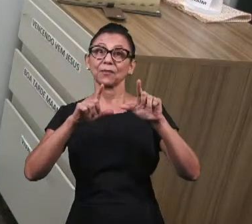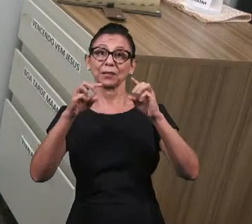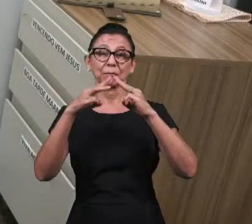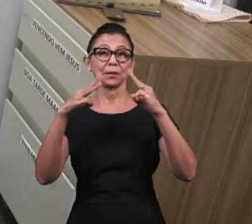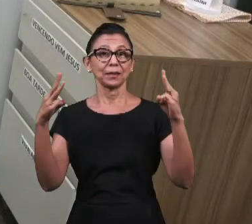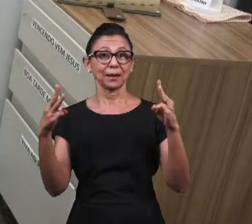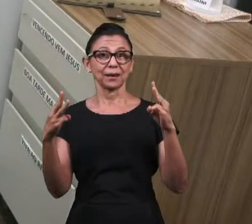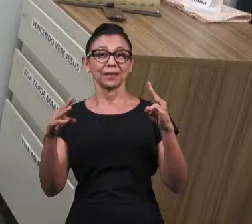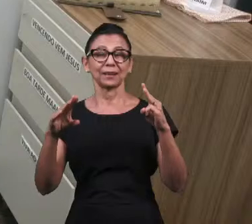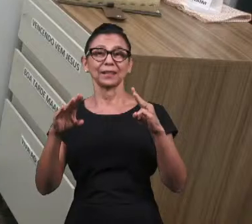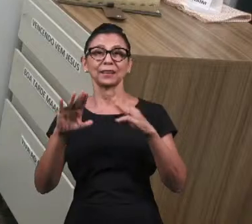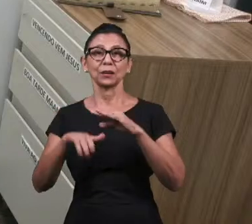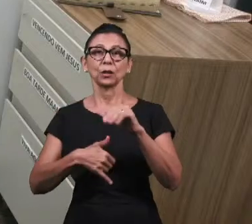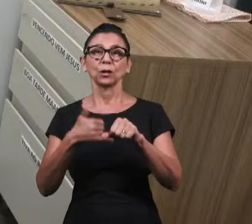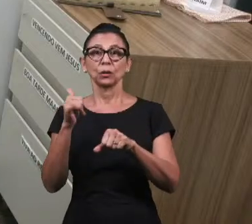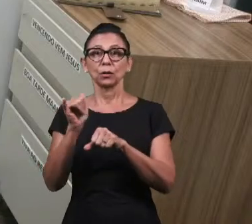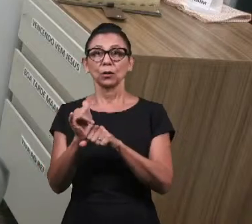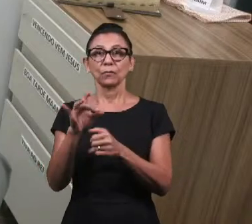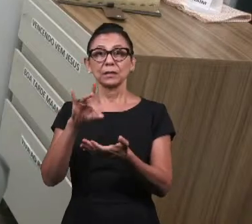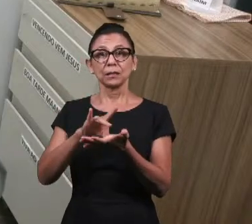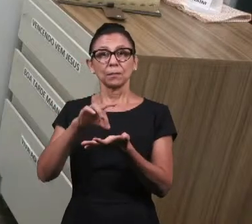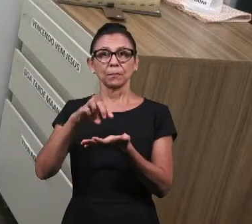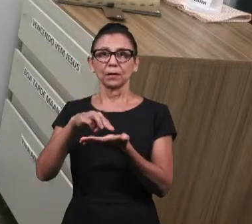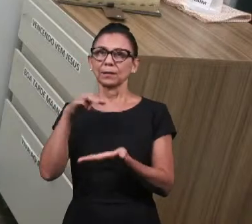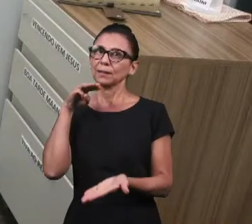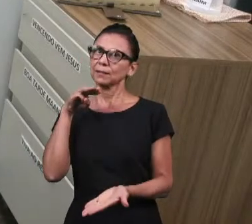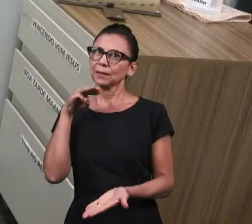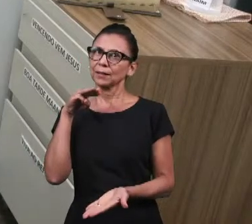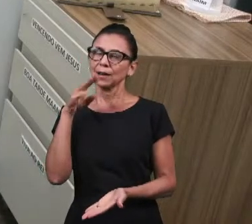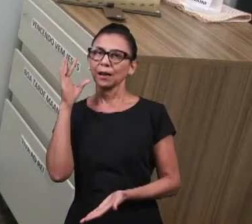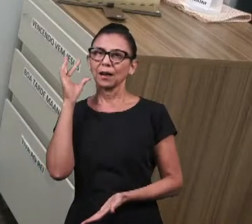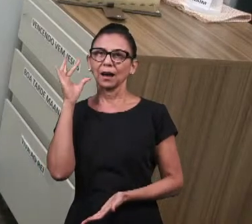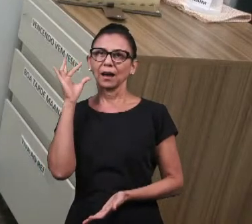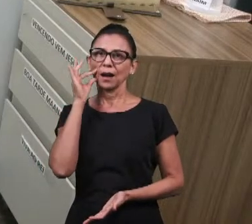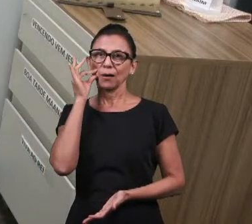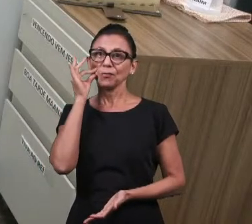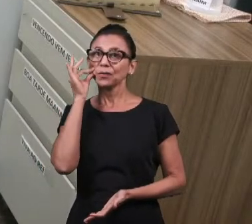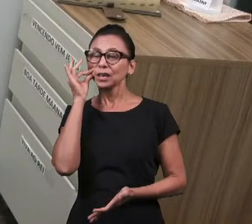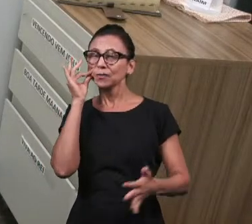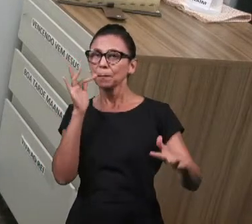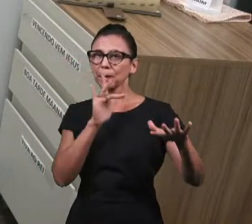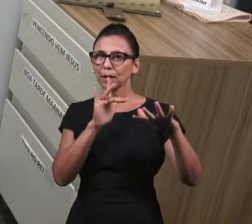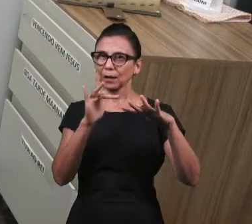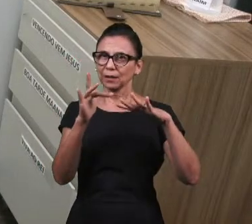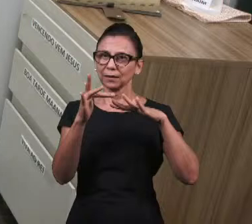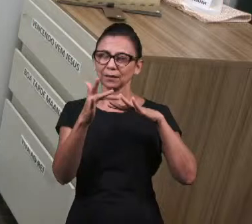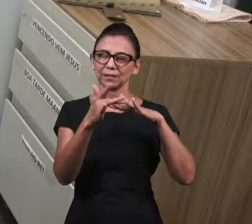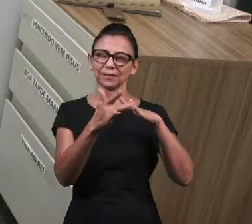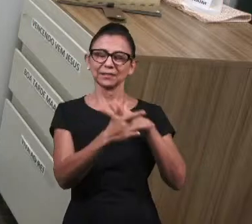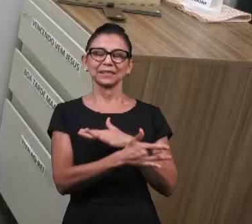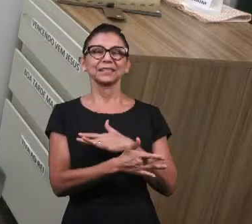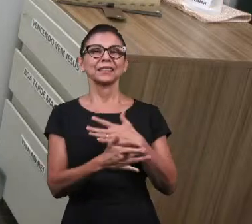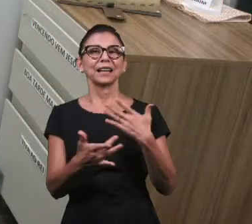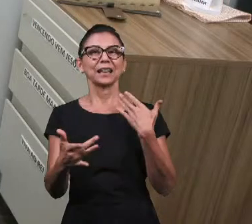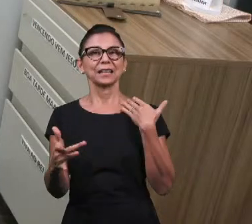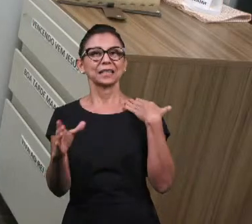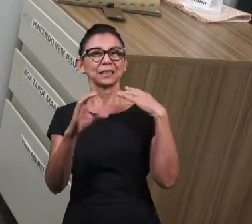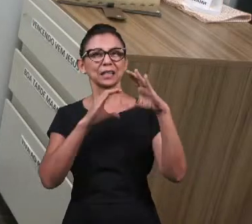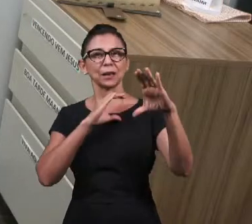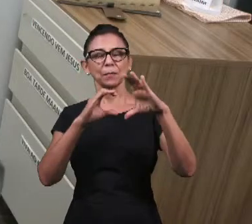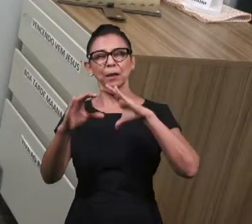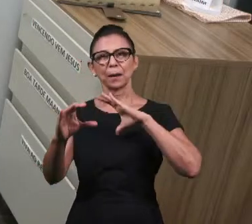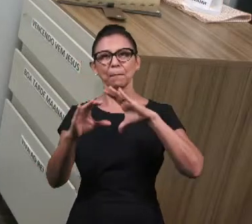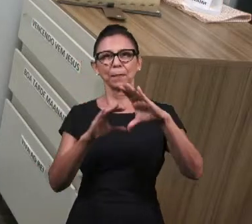oficial da Igreja Cristã Maranata no YouTube. Estamos ao vivo pelas nossas plataformas digitais, essa nossa comunicação